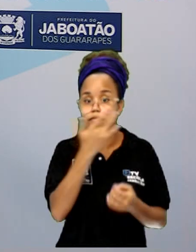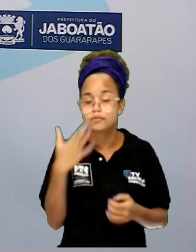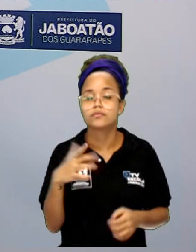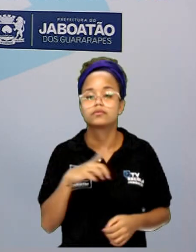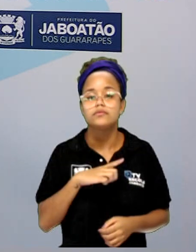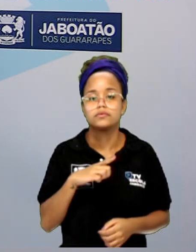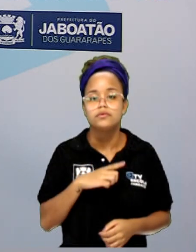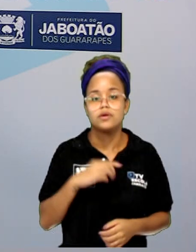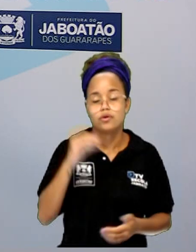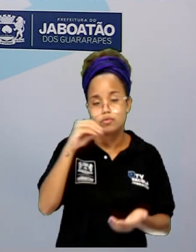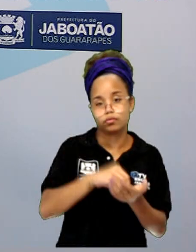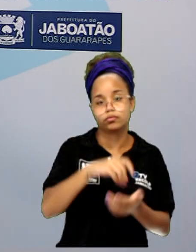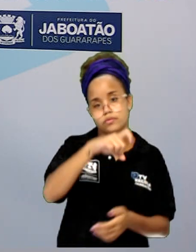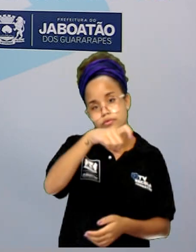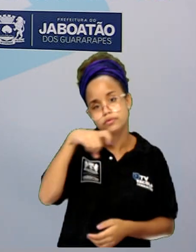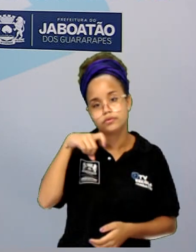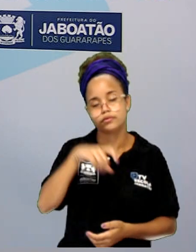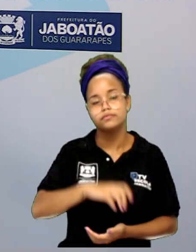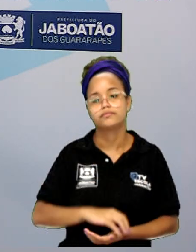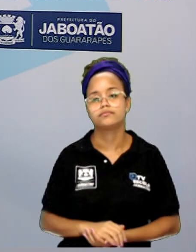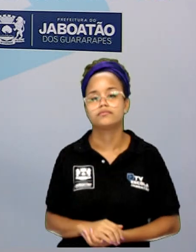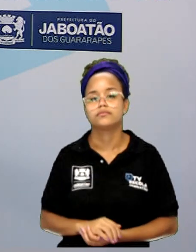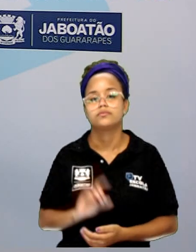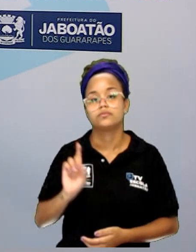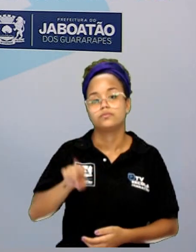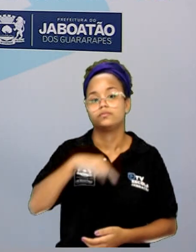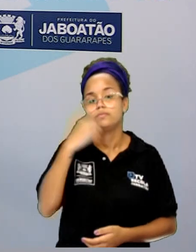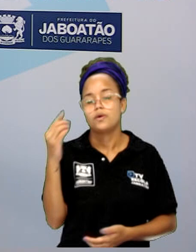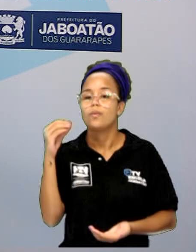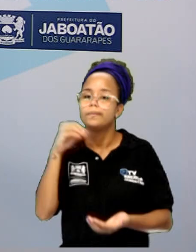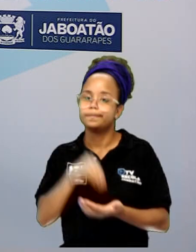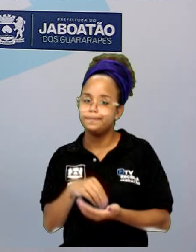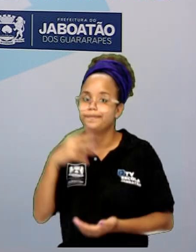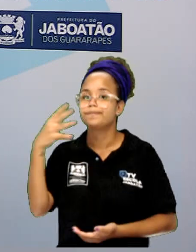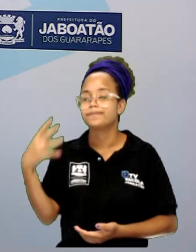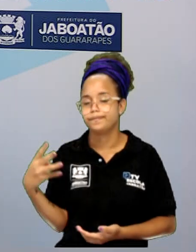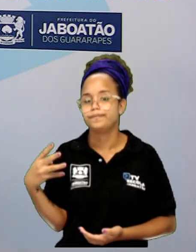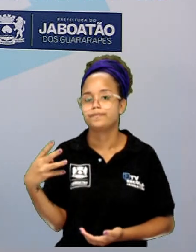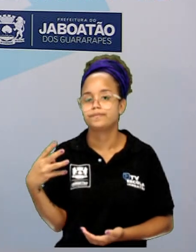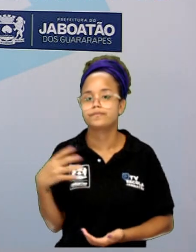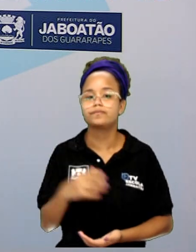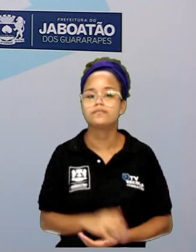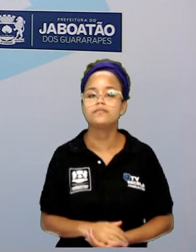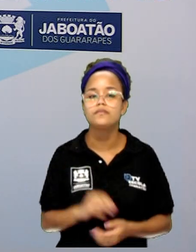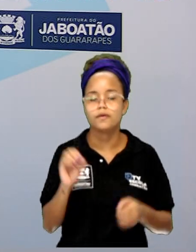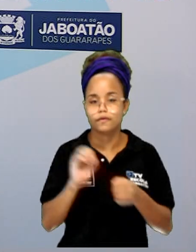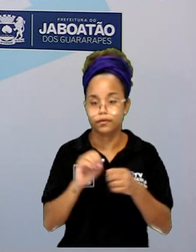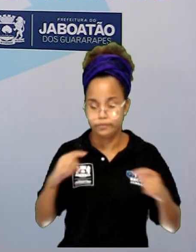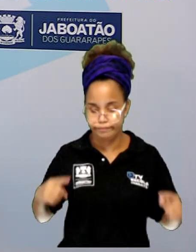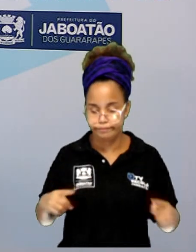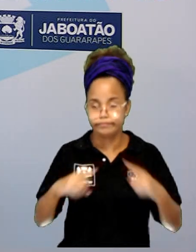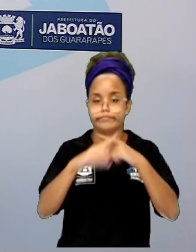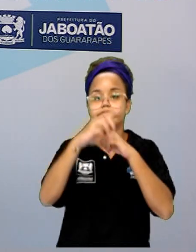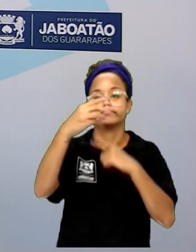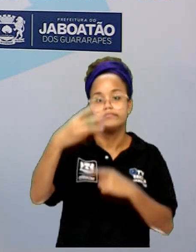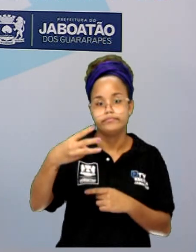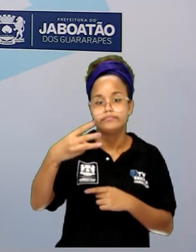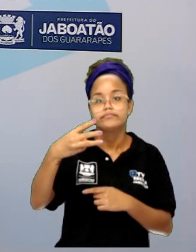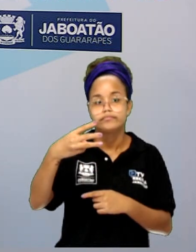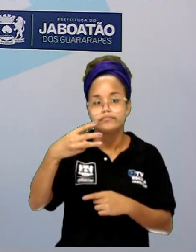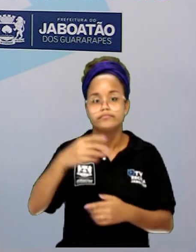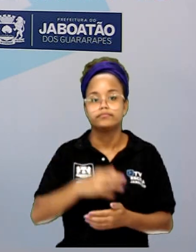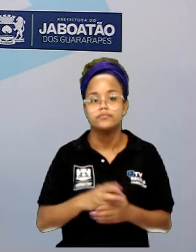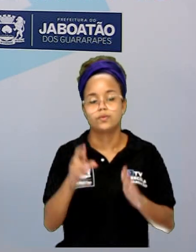outro lado eu quero dobrar esse valor aqui, eu boto 4, certo? Fazendo a regra de 3, os meios